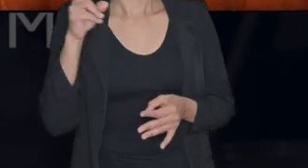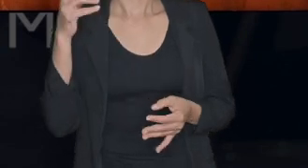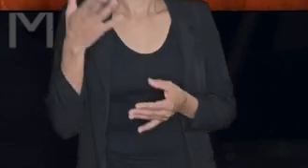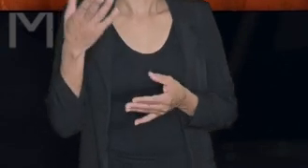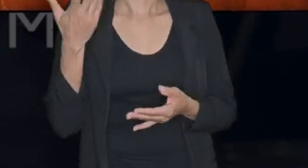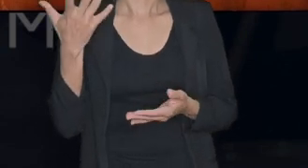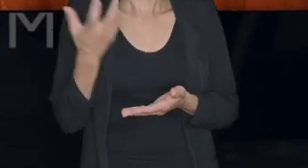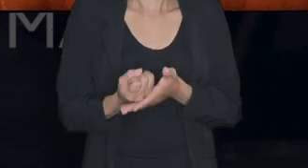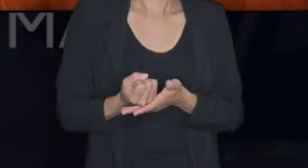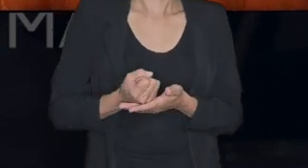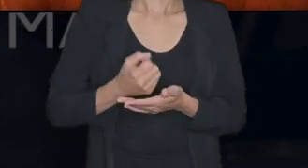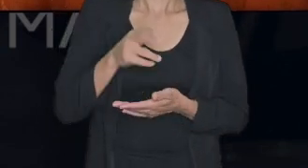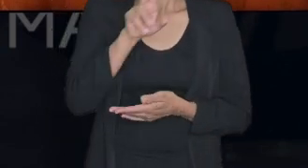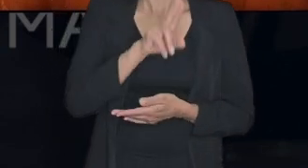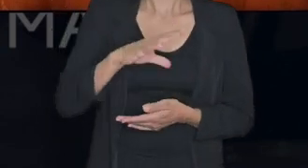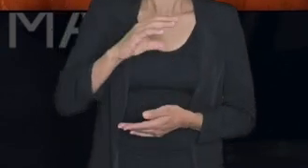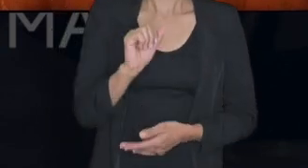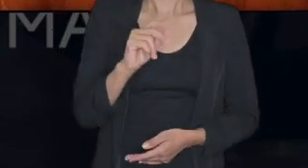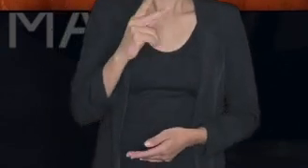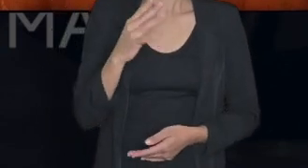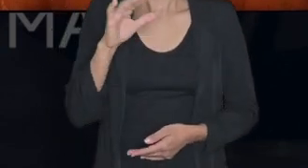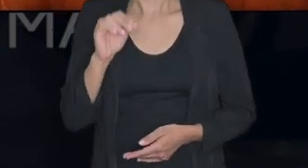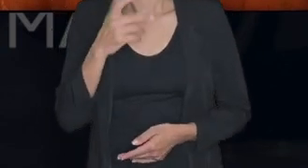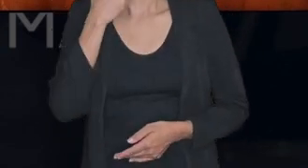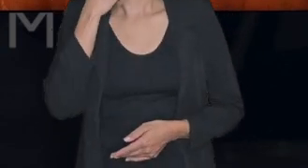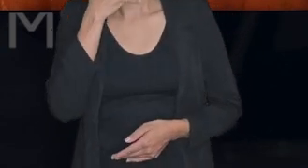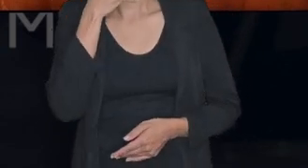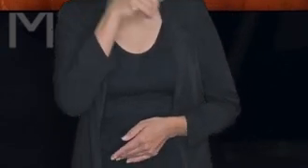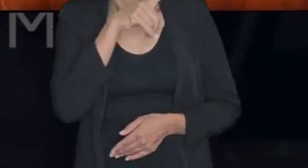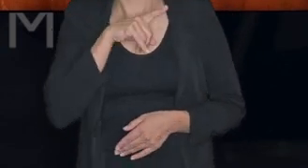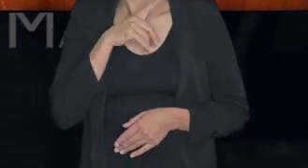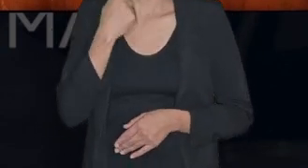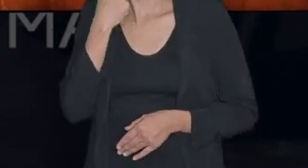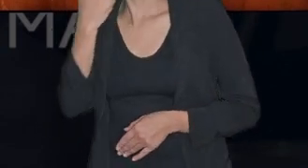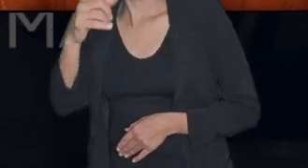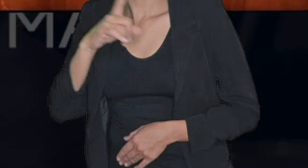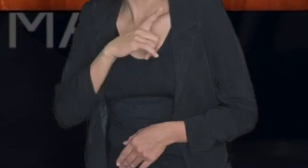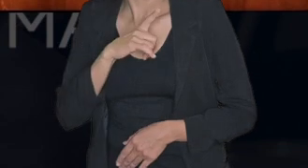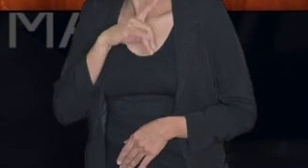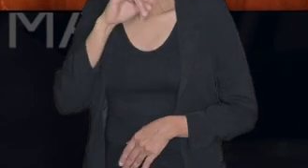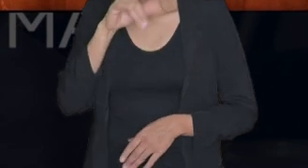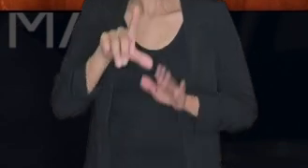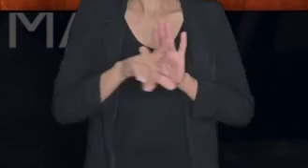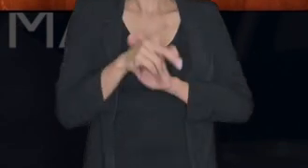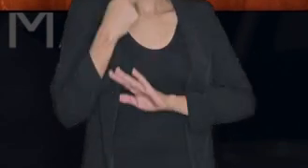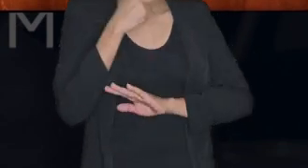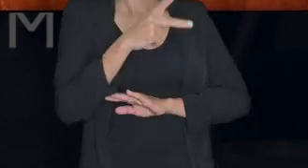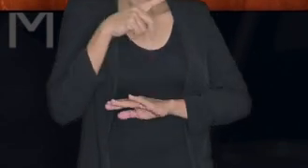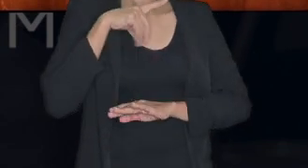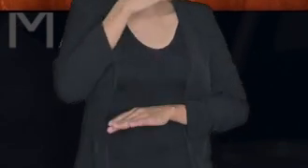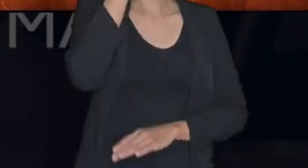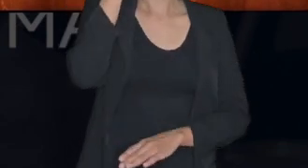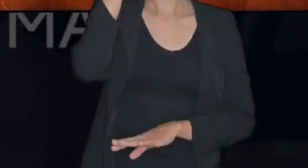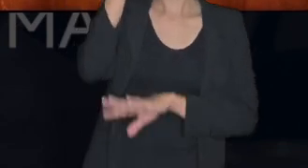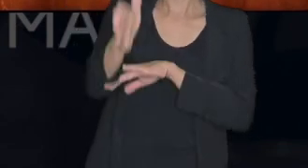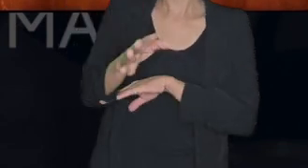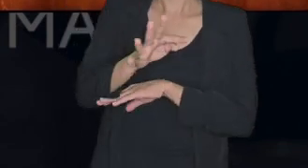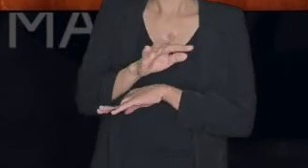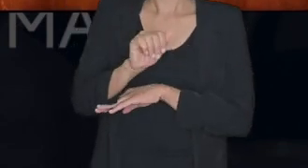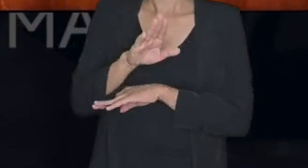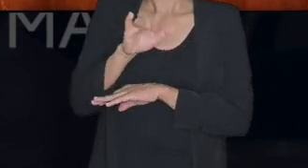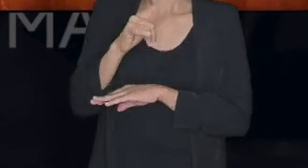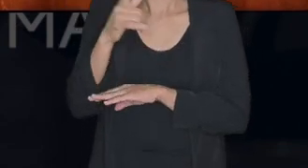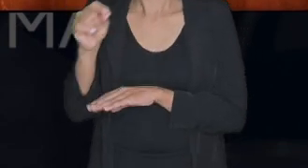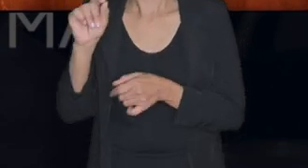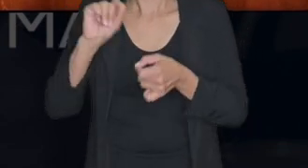tem interesse de agir. Ora, se a lei fala que a pessoa pode ir diretamente a um tabelião, fazer uma ata notarial de uso capião